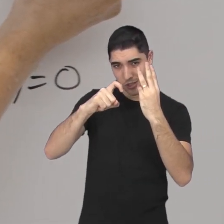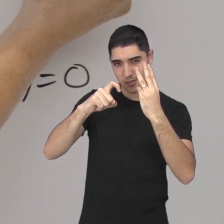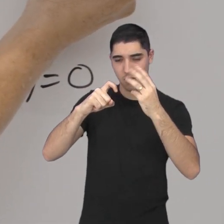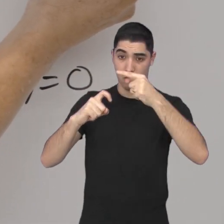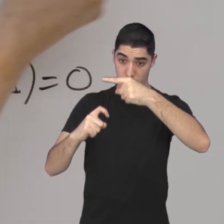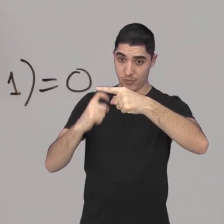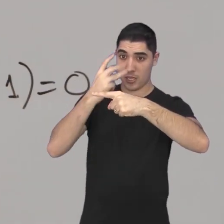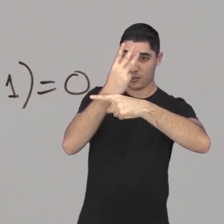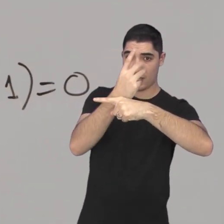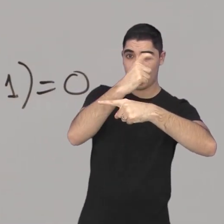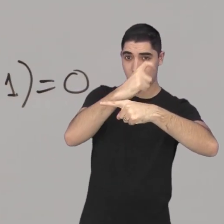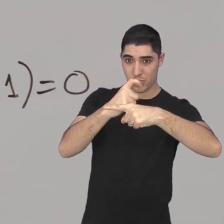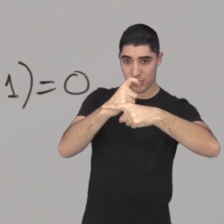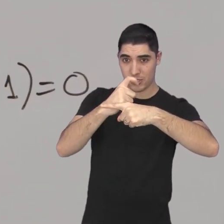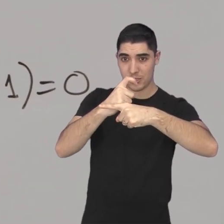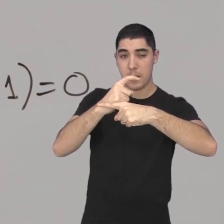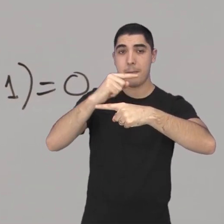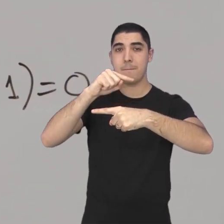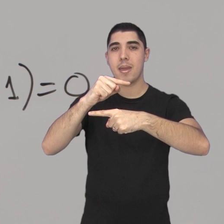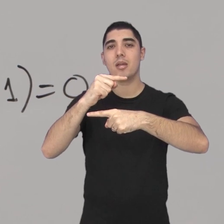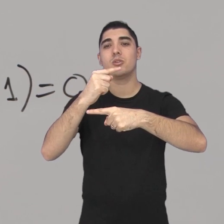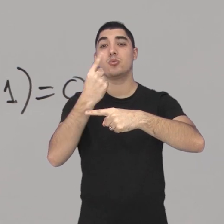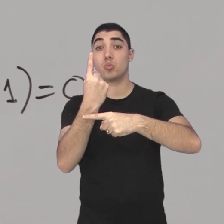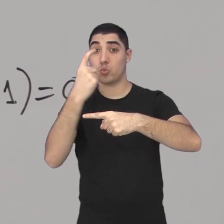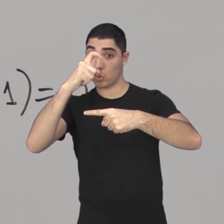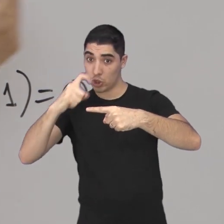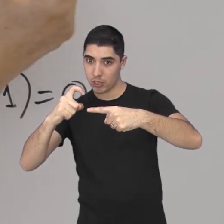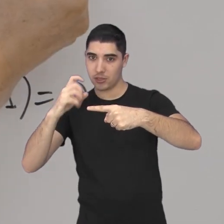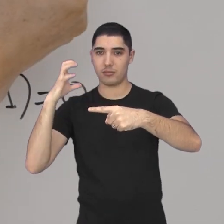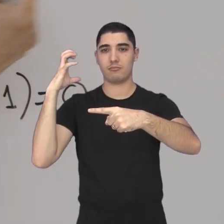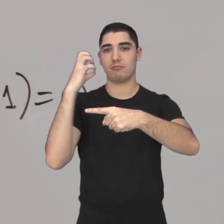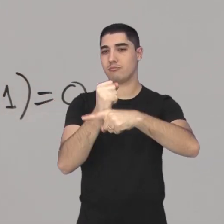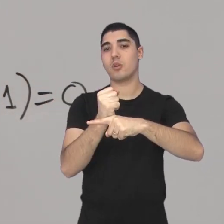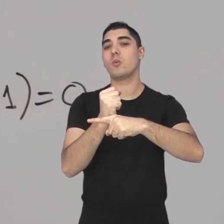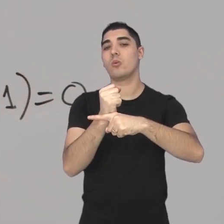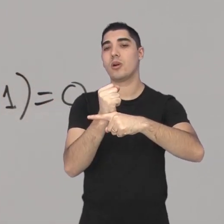menos 1x dá 2x.